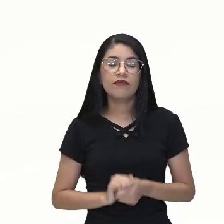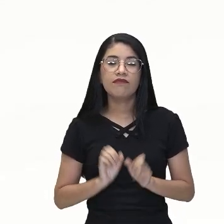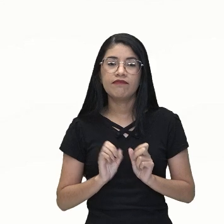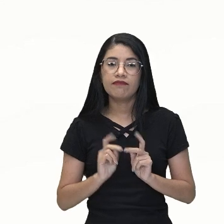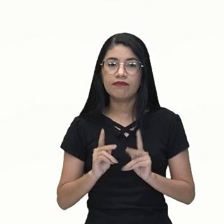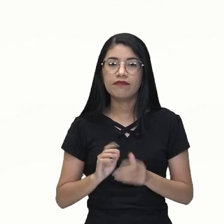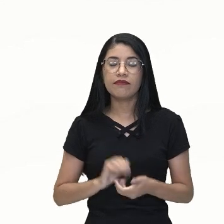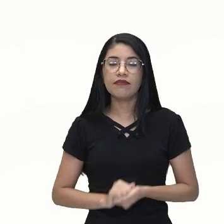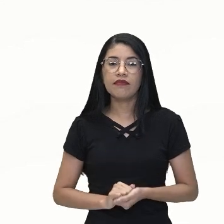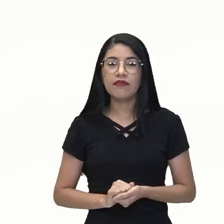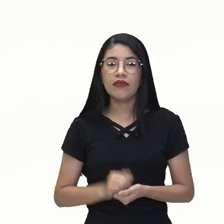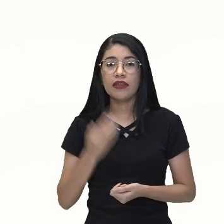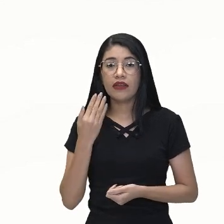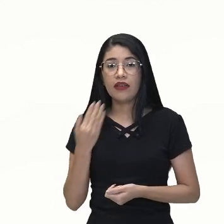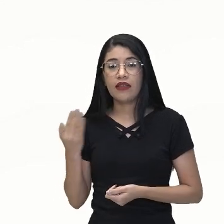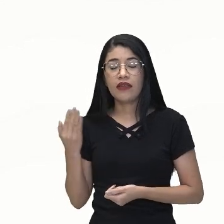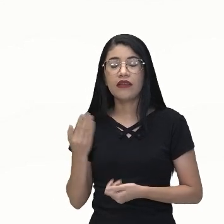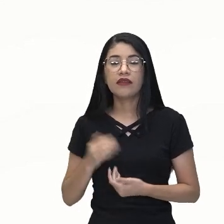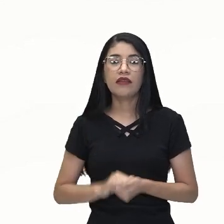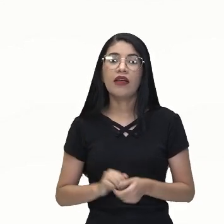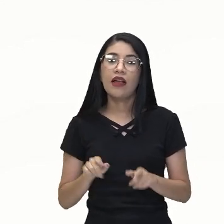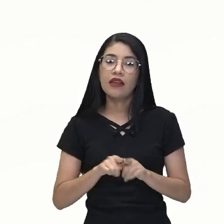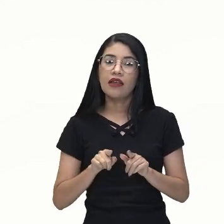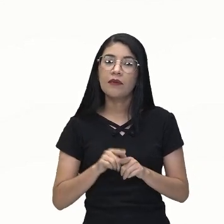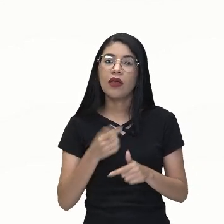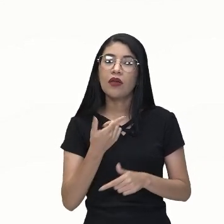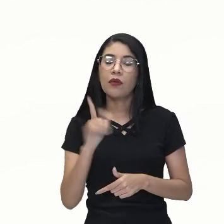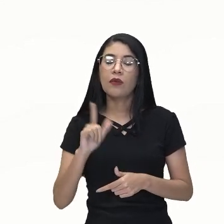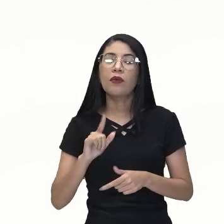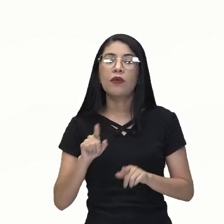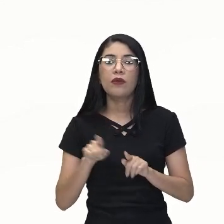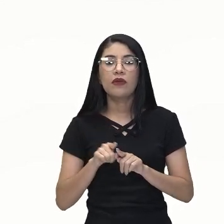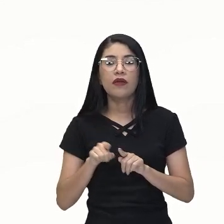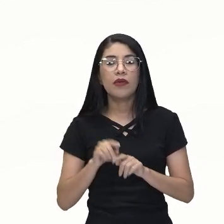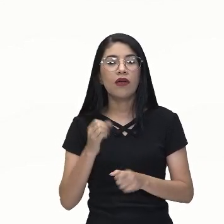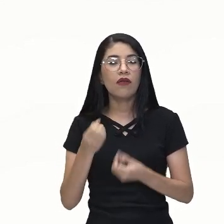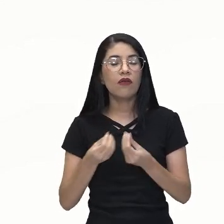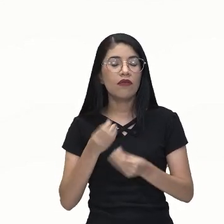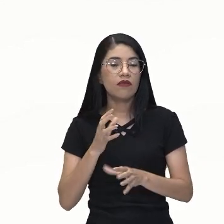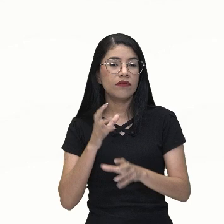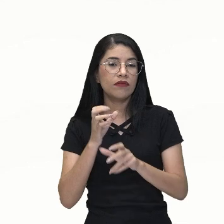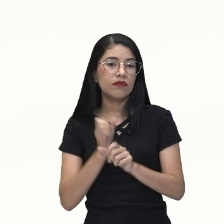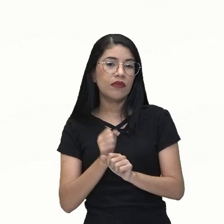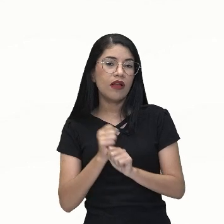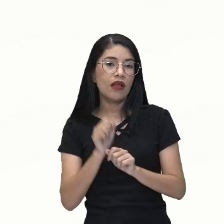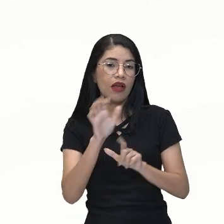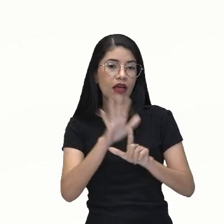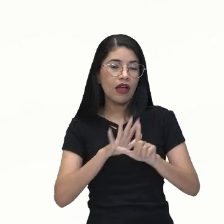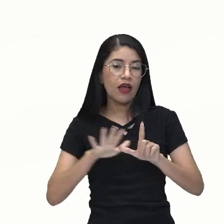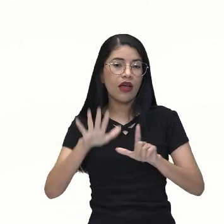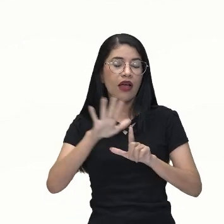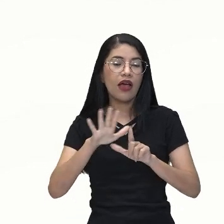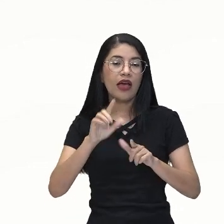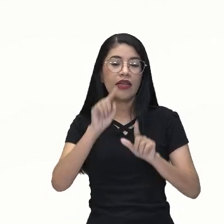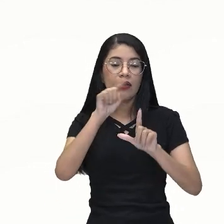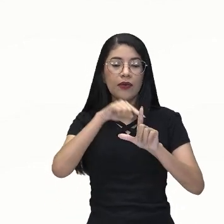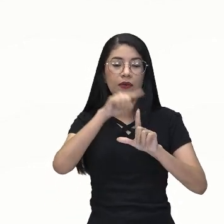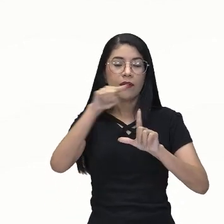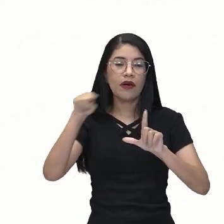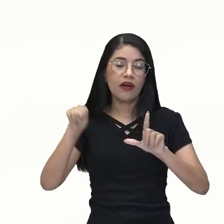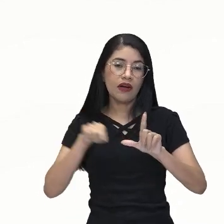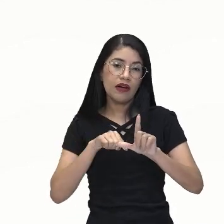Beleza. Agora, nós também temos como calcular, por exemplo, a área e o perímetro do